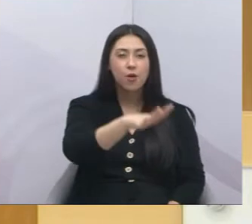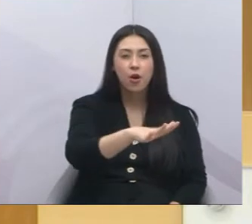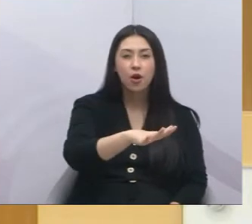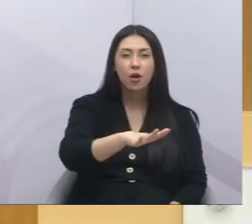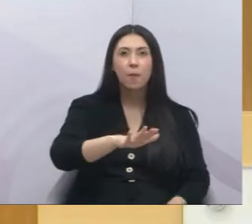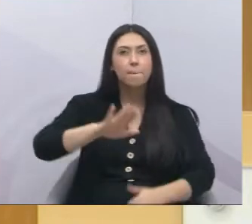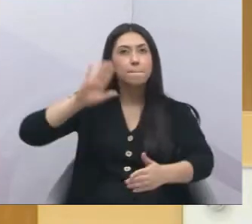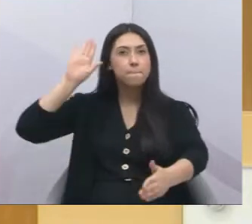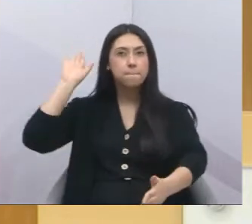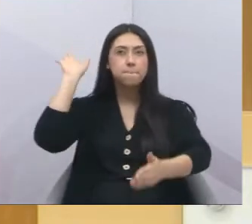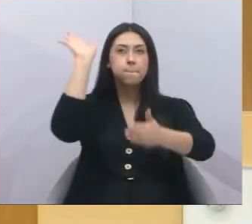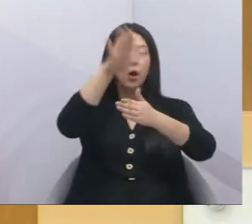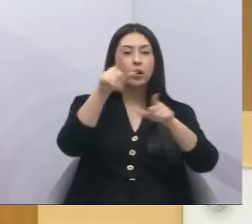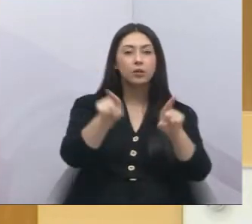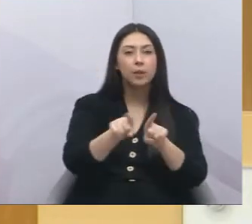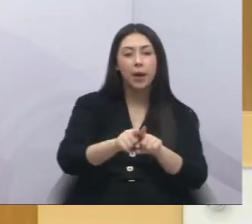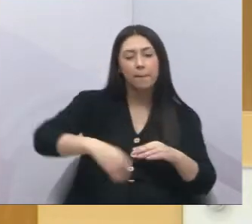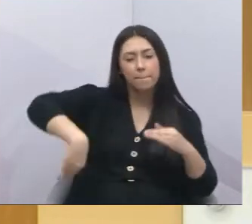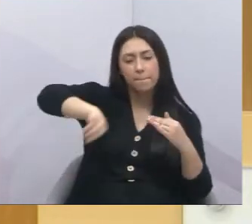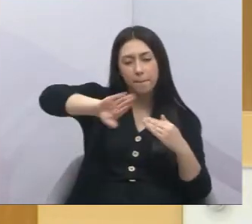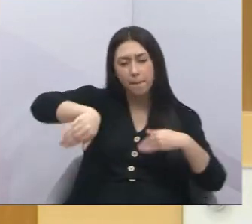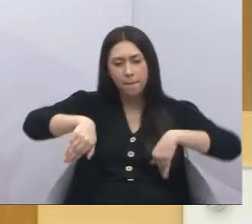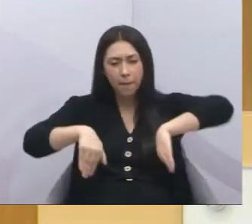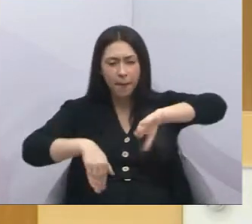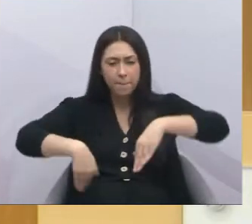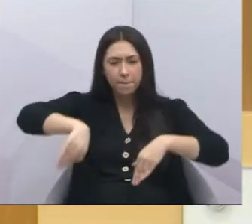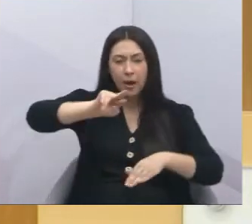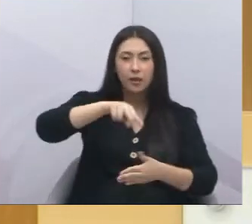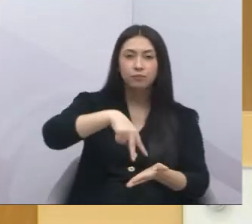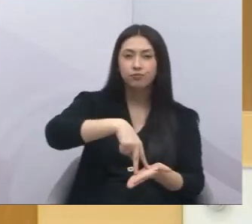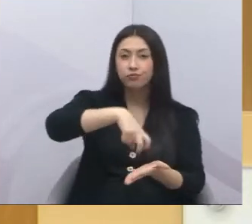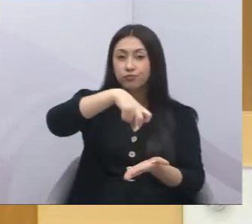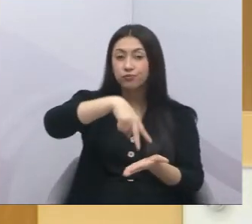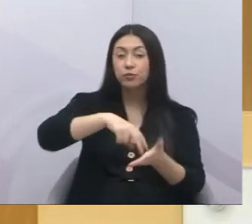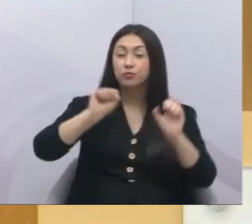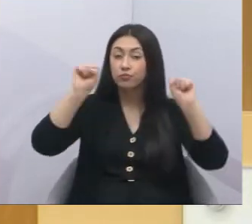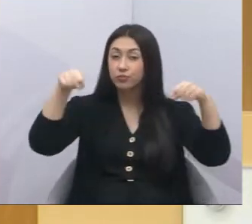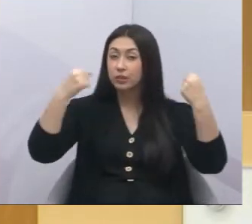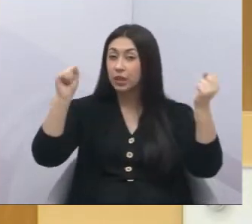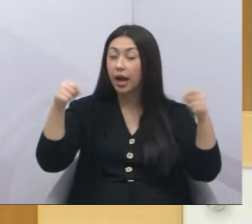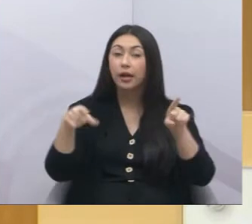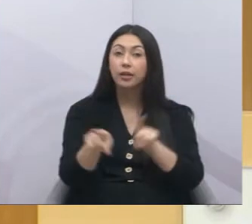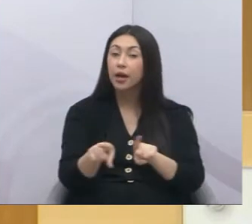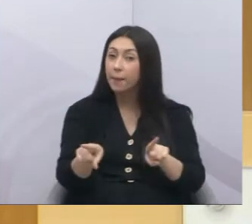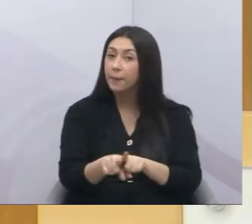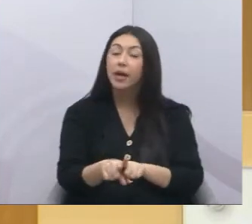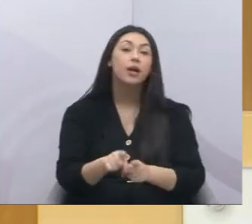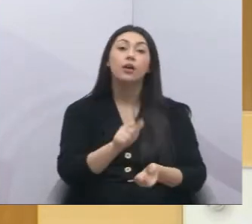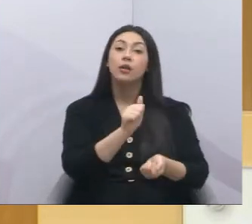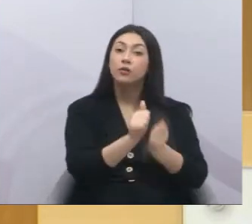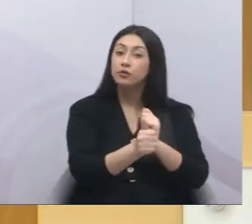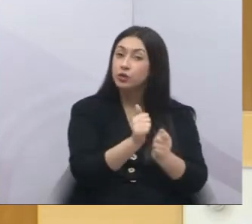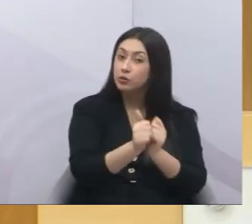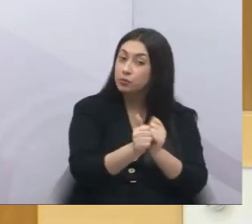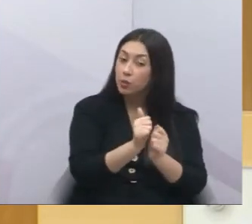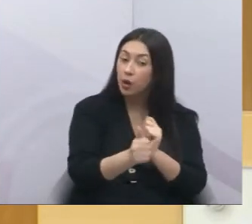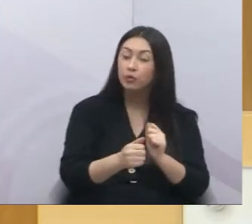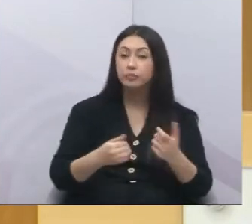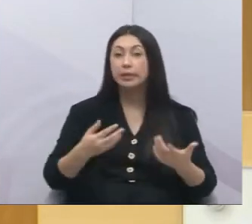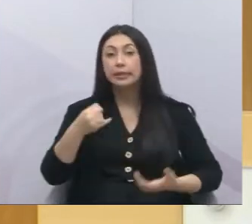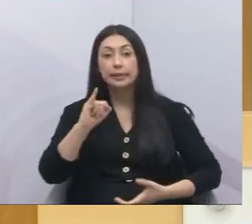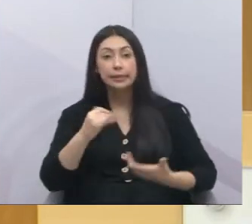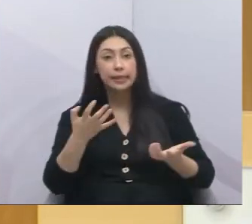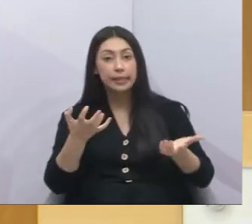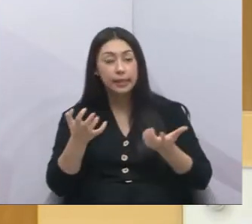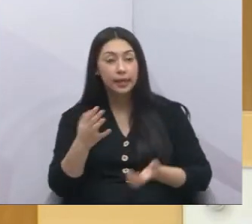6 anos, ginástica para adulto, futsal para criança. Tá bom? Então, aquele que quiser conhecer lá